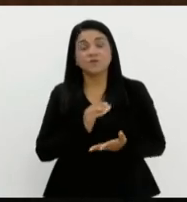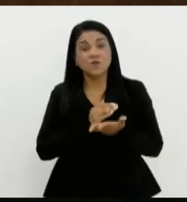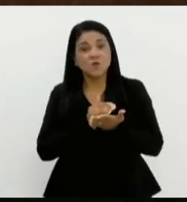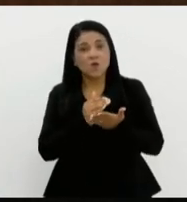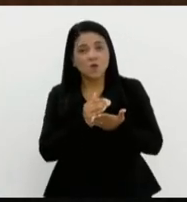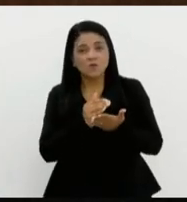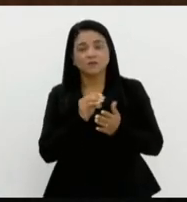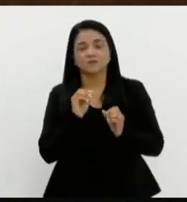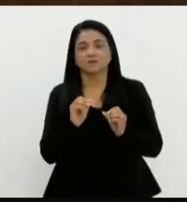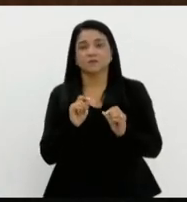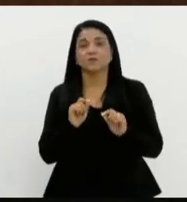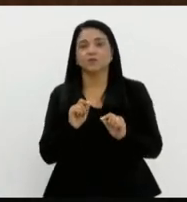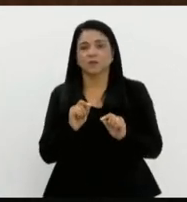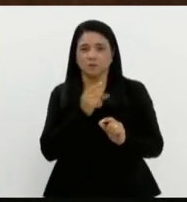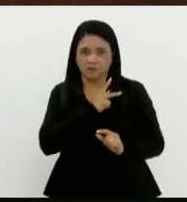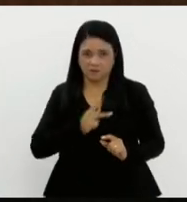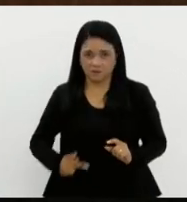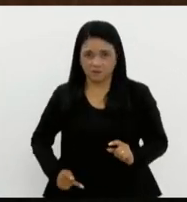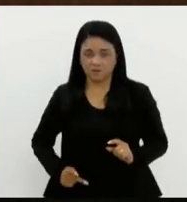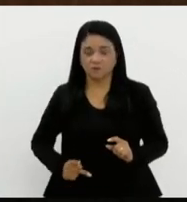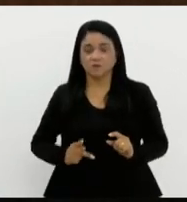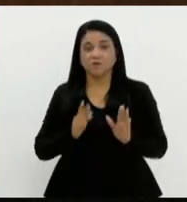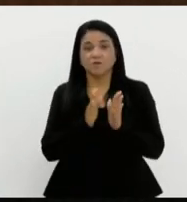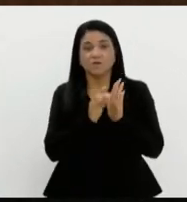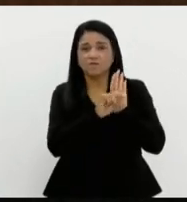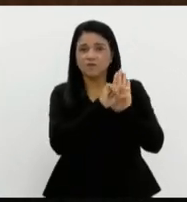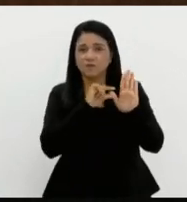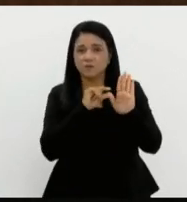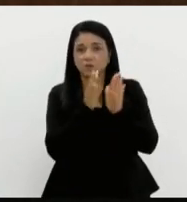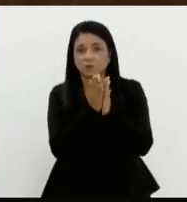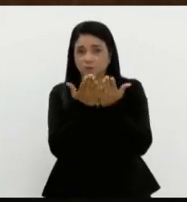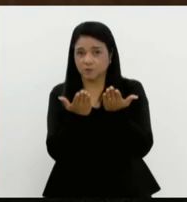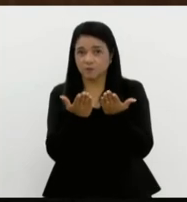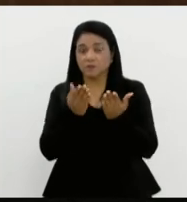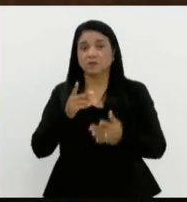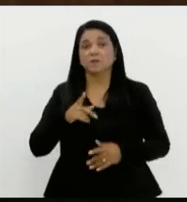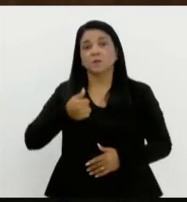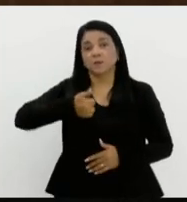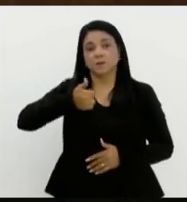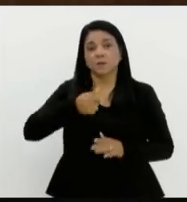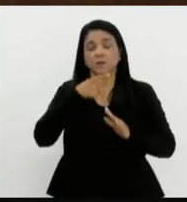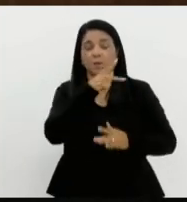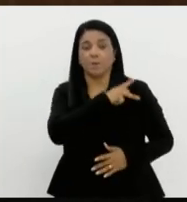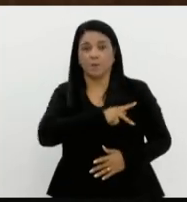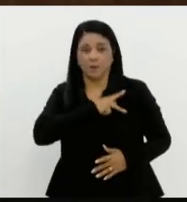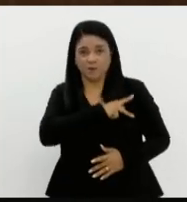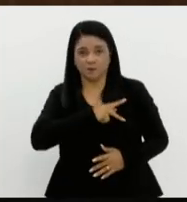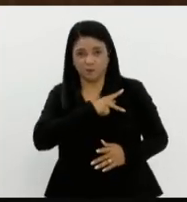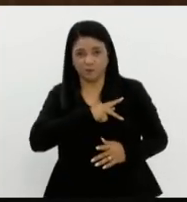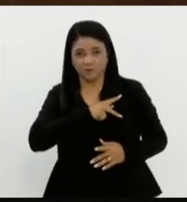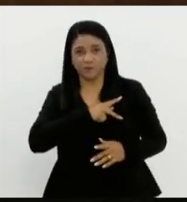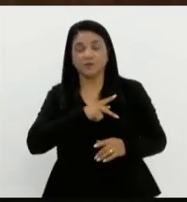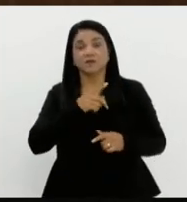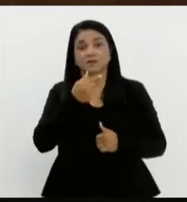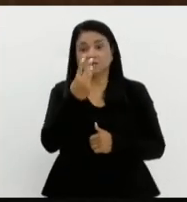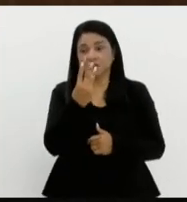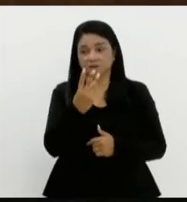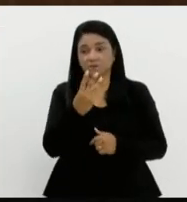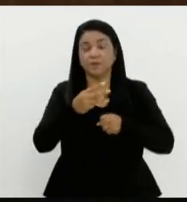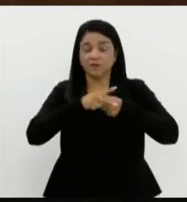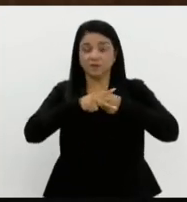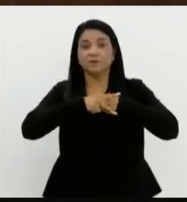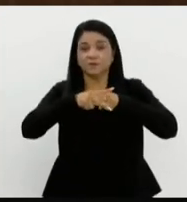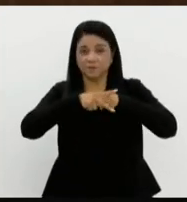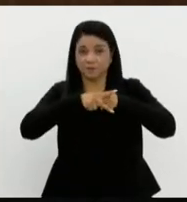Começando, senhor presidente, um versículo bíblico, lá em 1 Pedro 3,11, que diz: busquem a